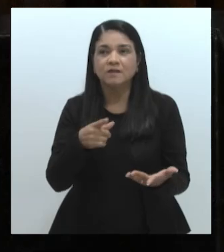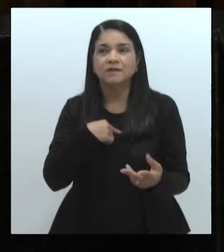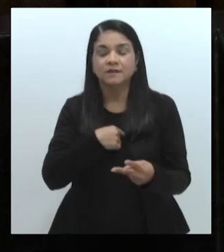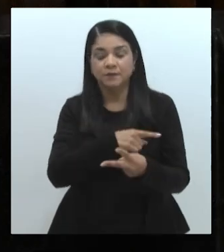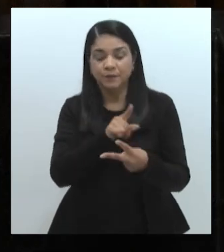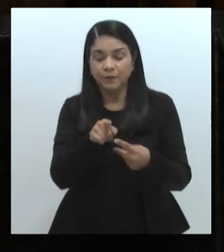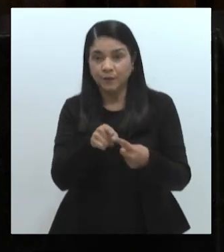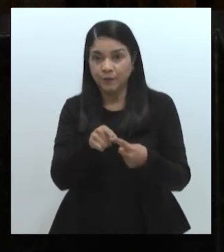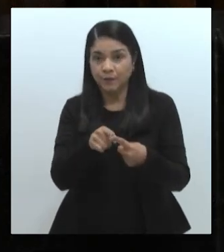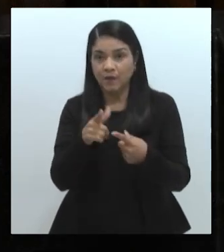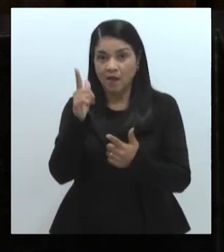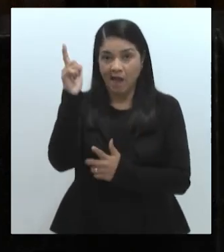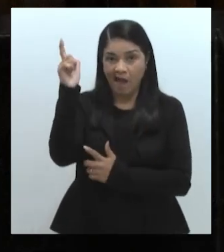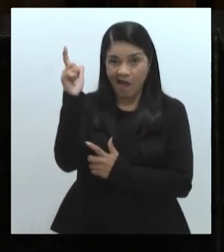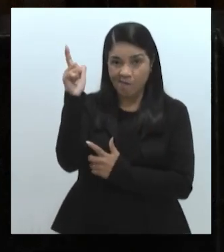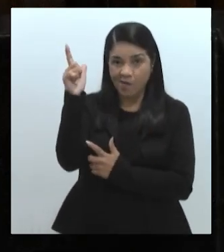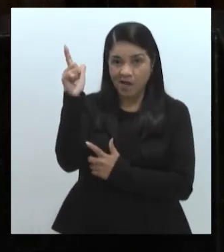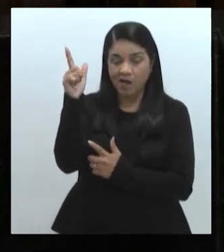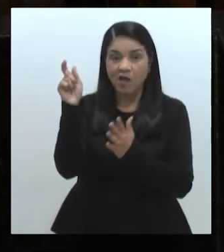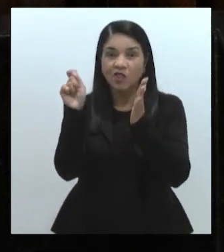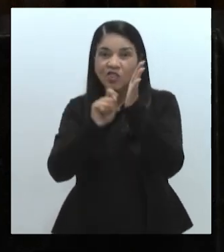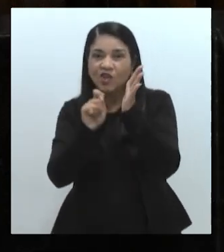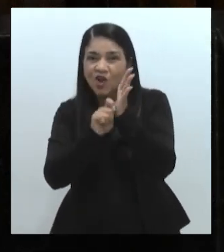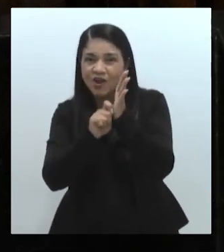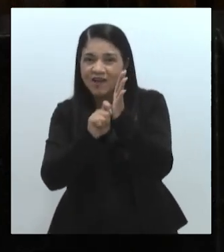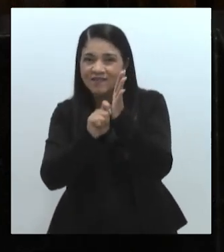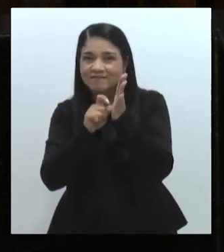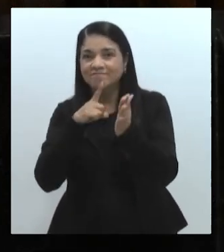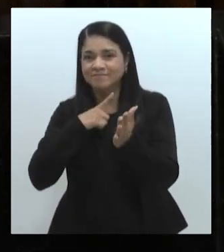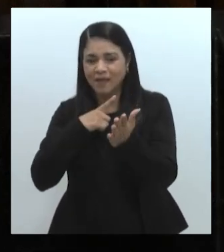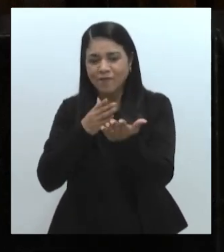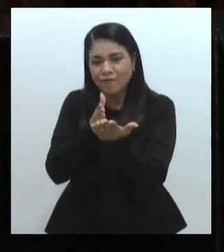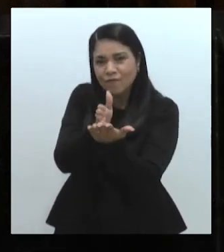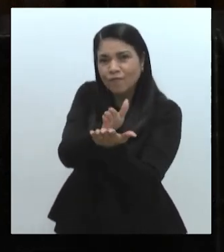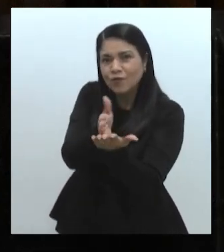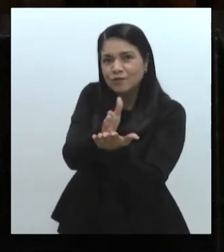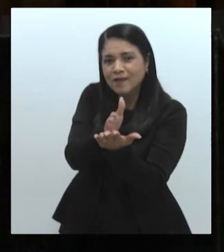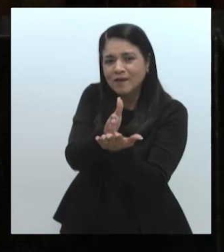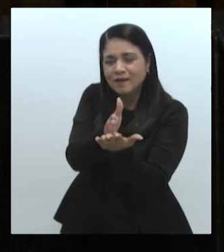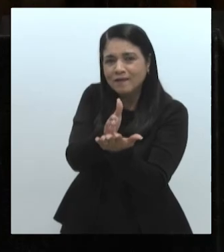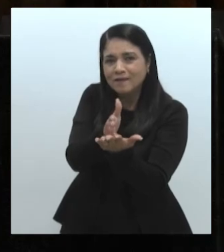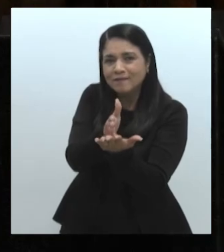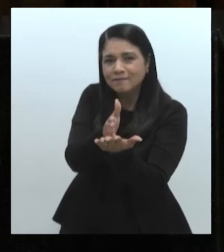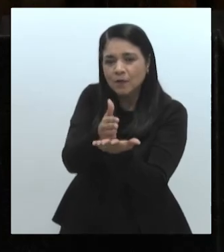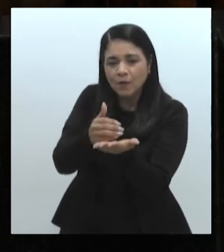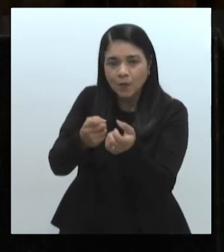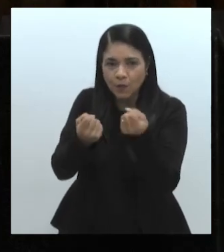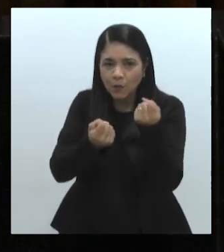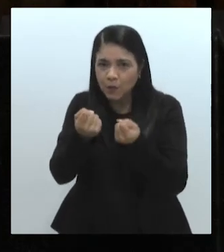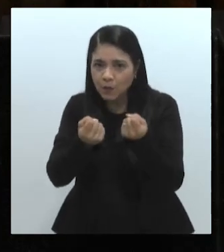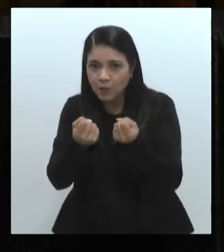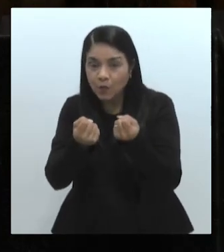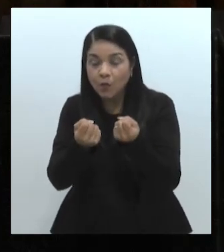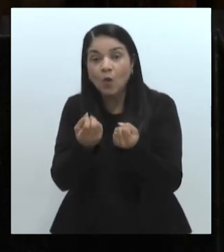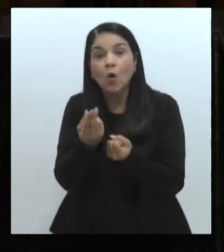droga entram pelas nossas fronteiras, por terra e por